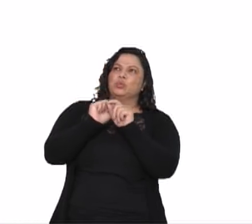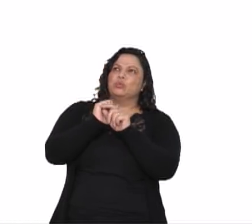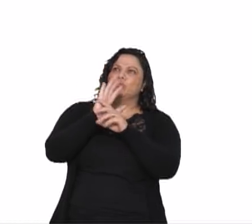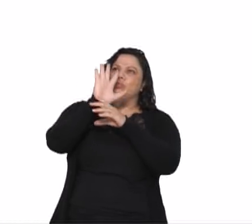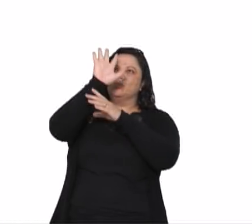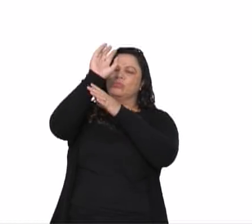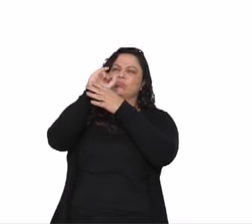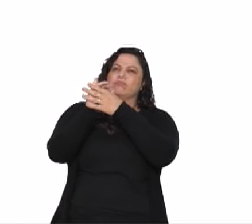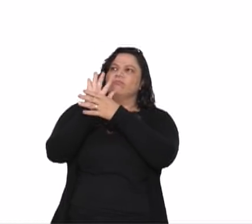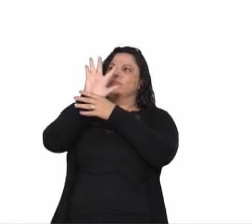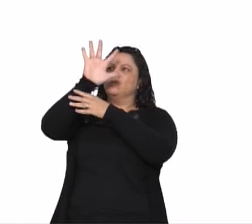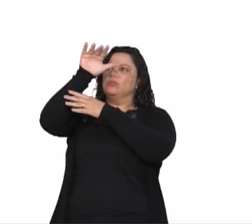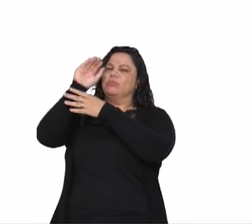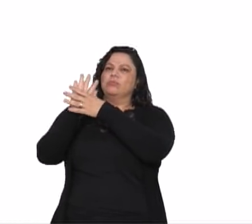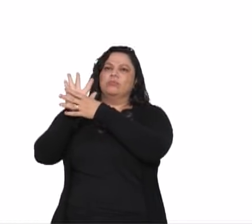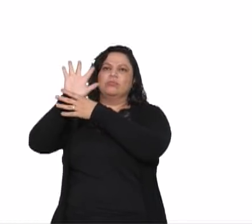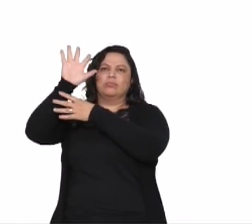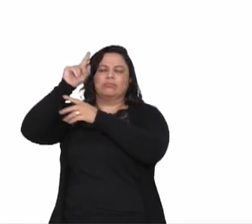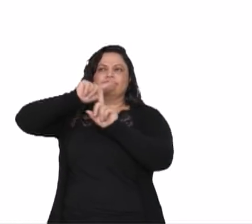azul, também brilhante.